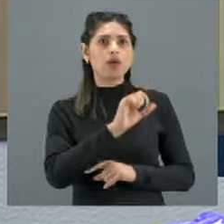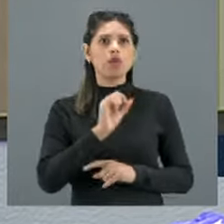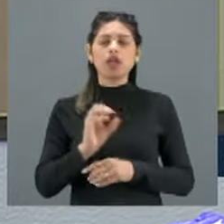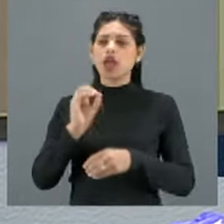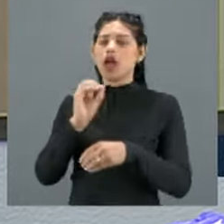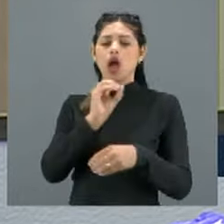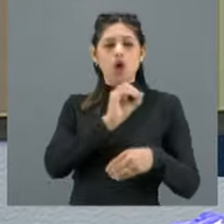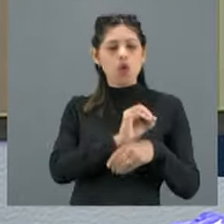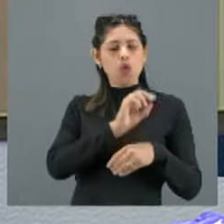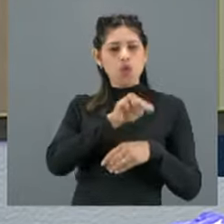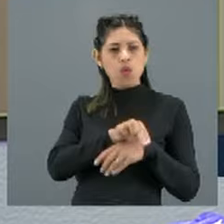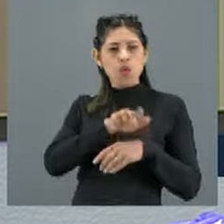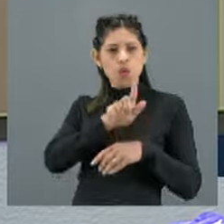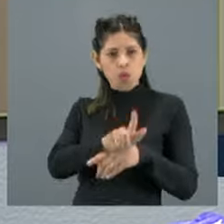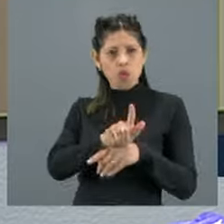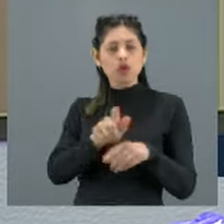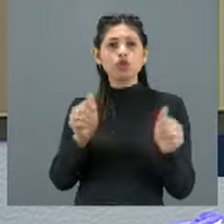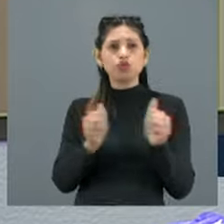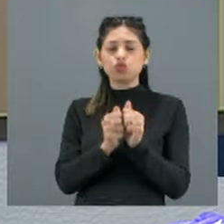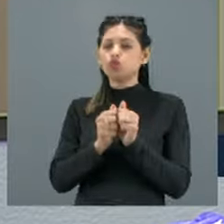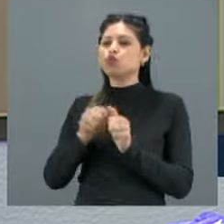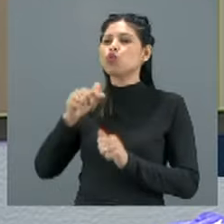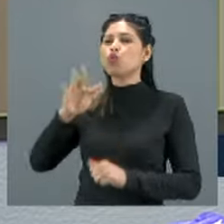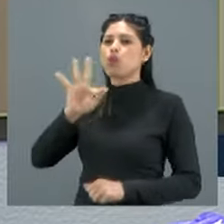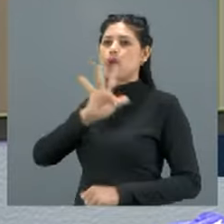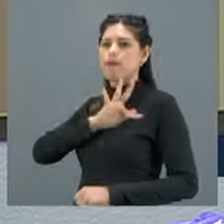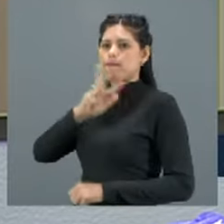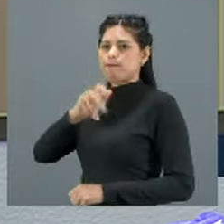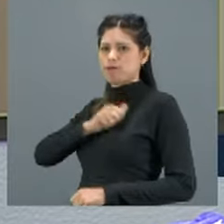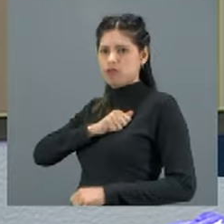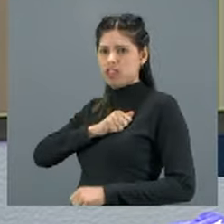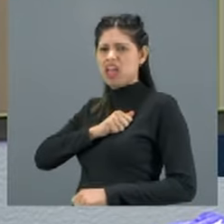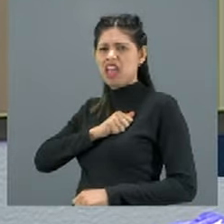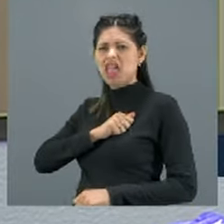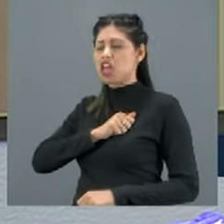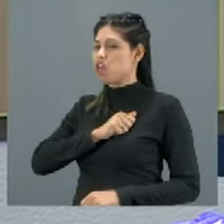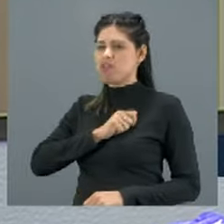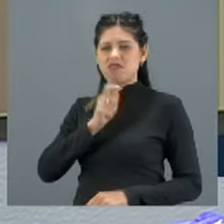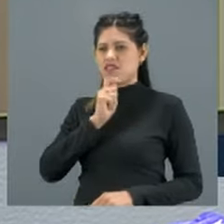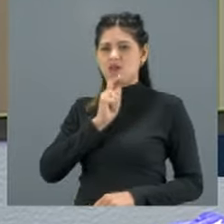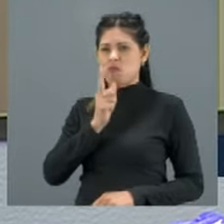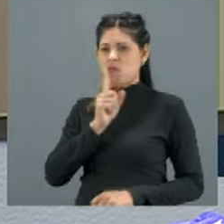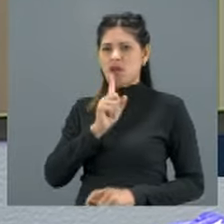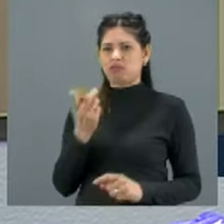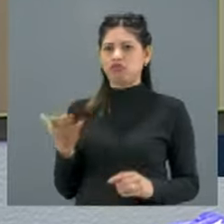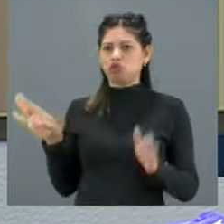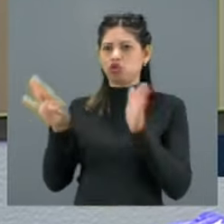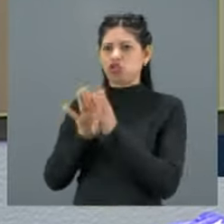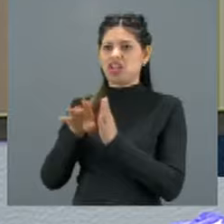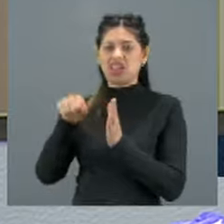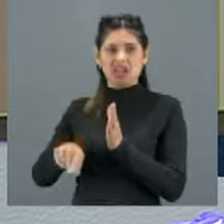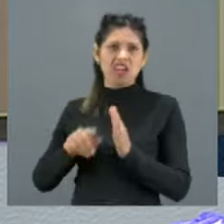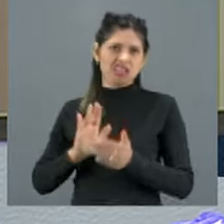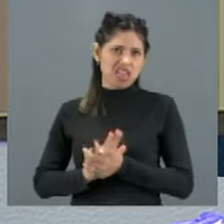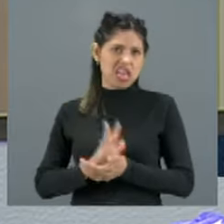cá da FUNAI. Vai trancar a porta. Não libera